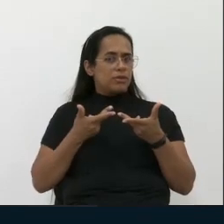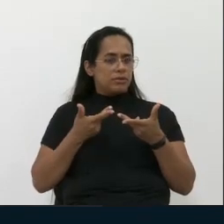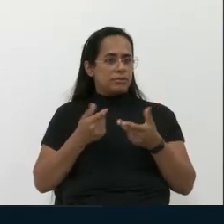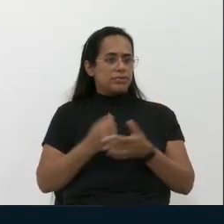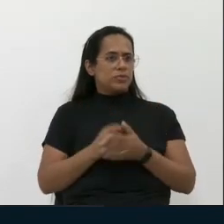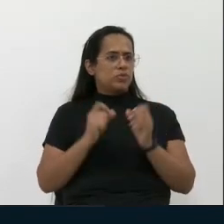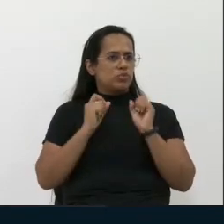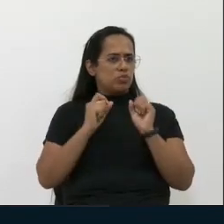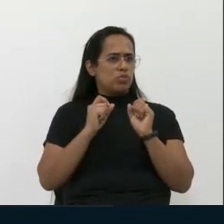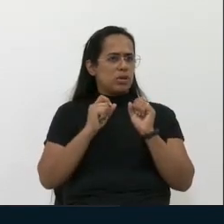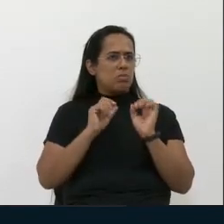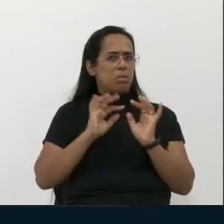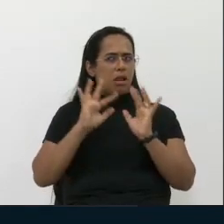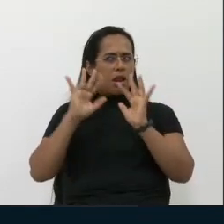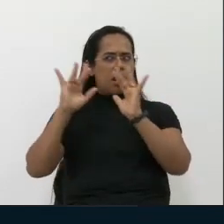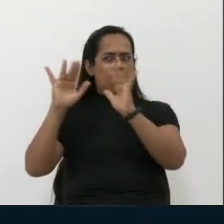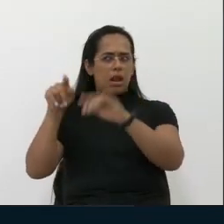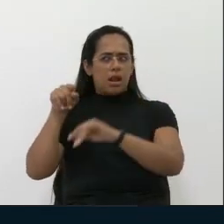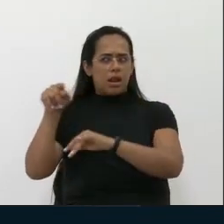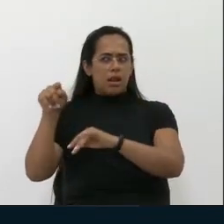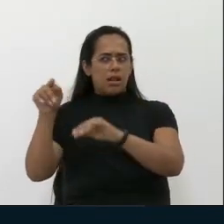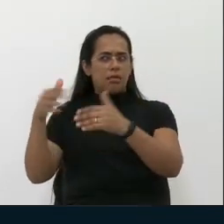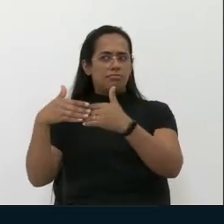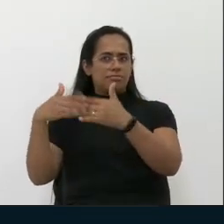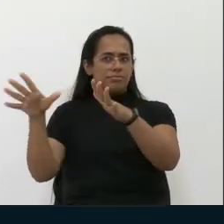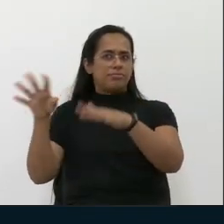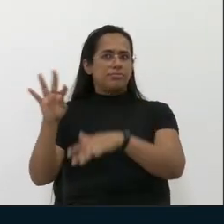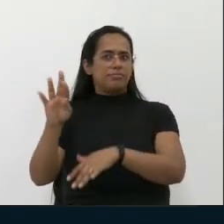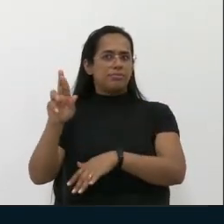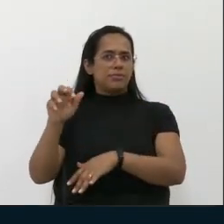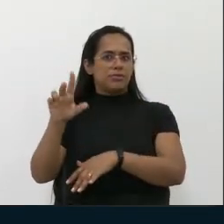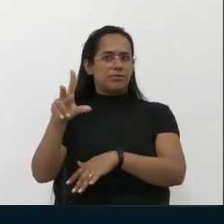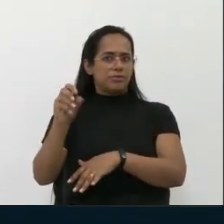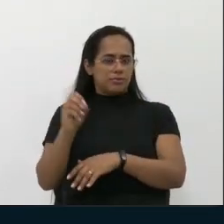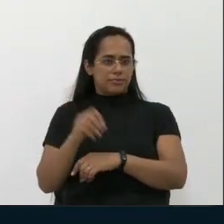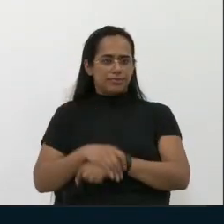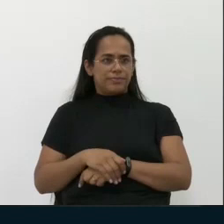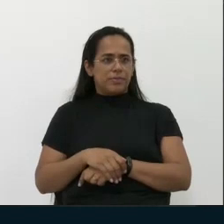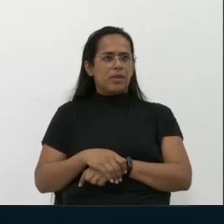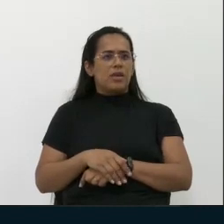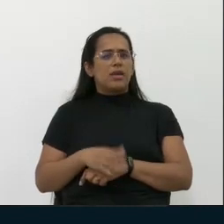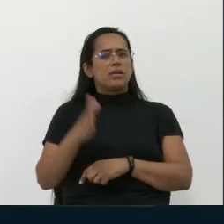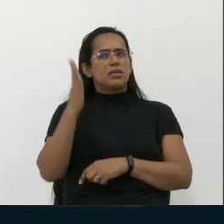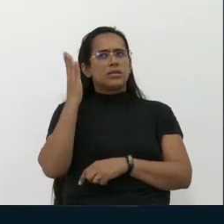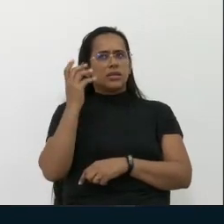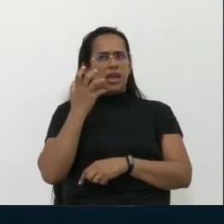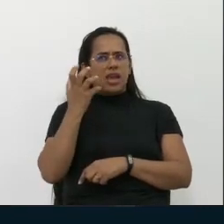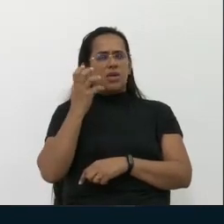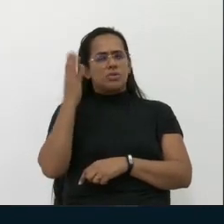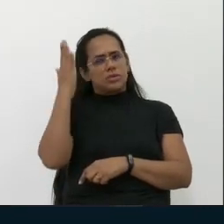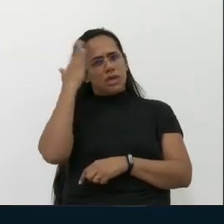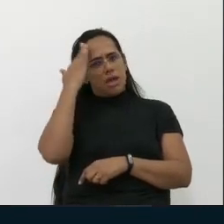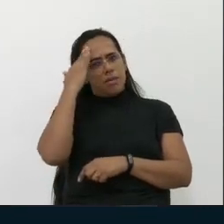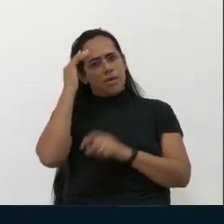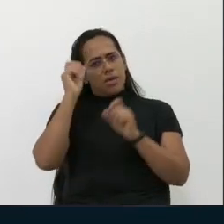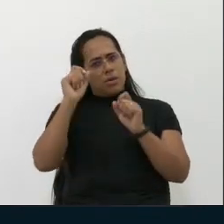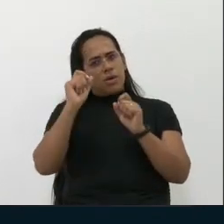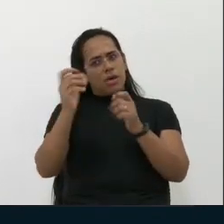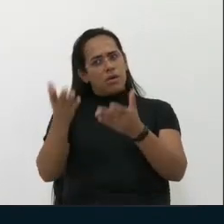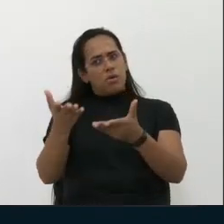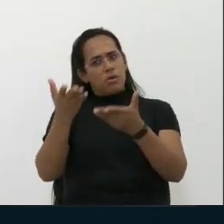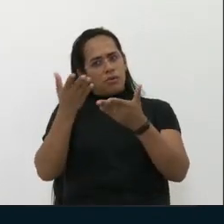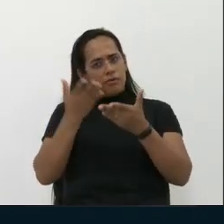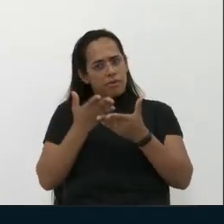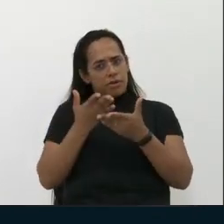para ir na inauguração do Trevo. Eu queria saber se nesse convite também, vereador Edmilson, se esse convite